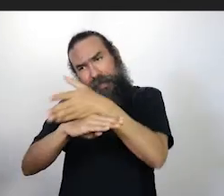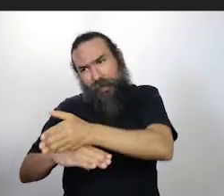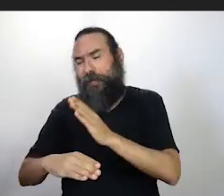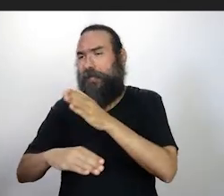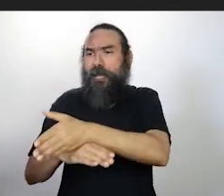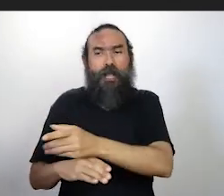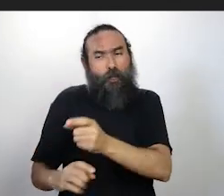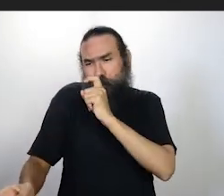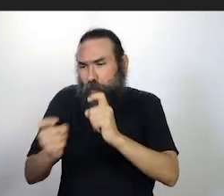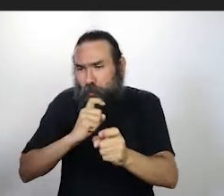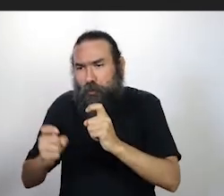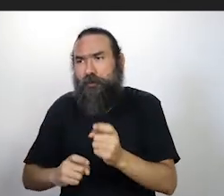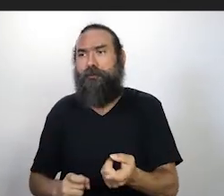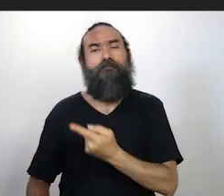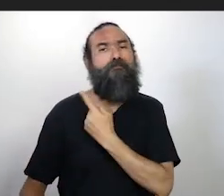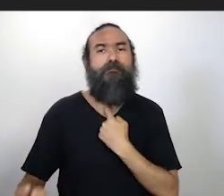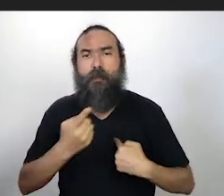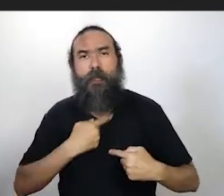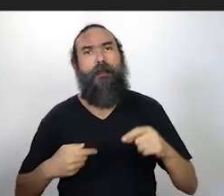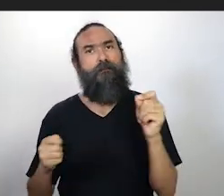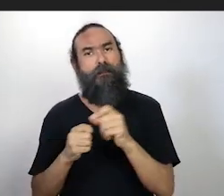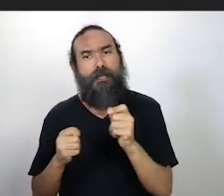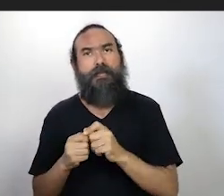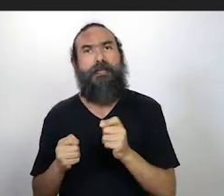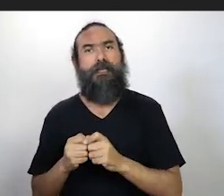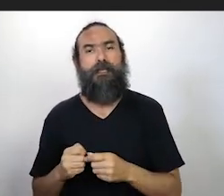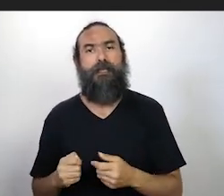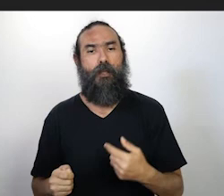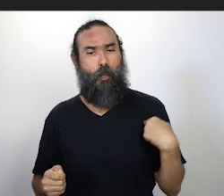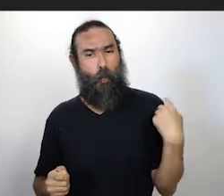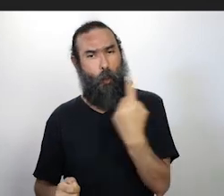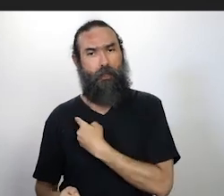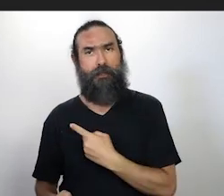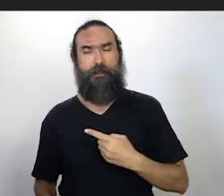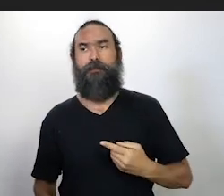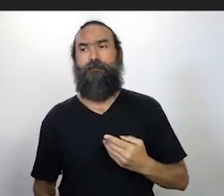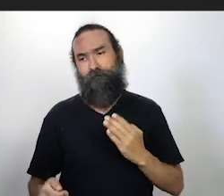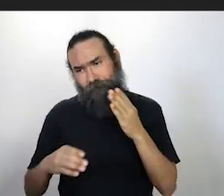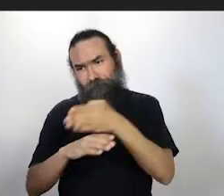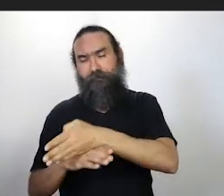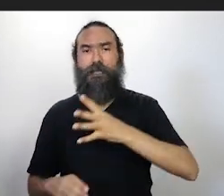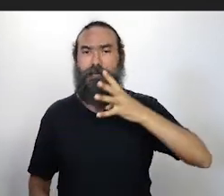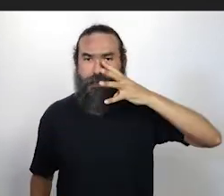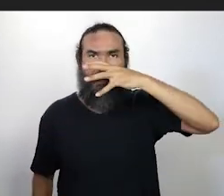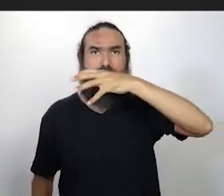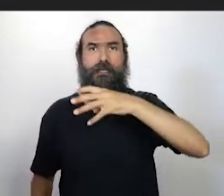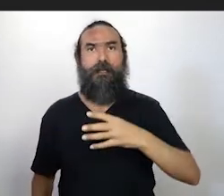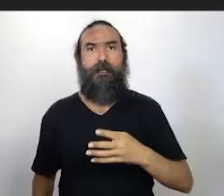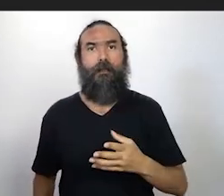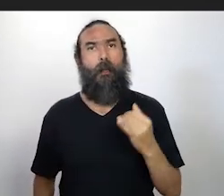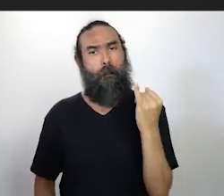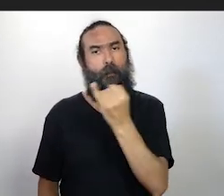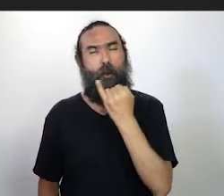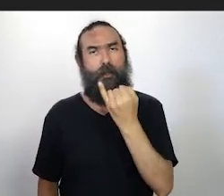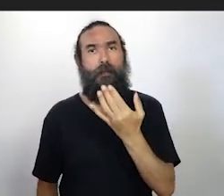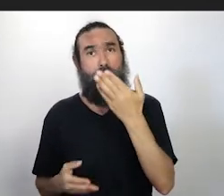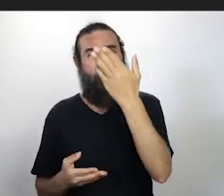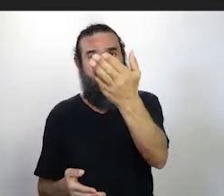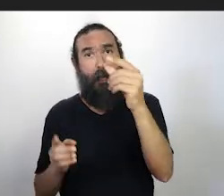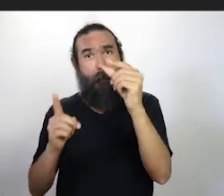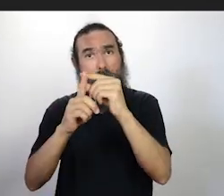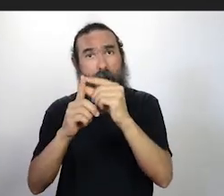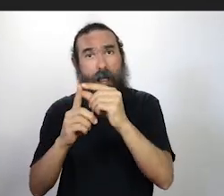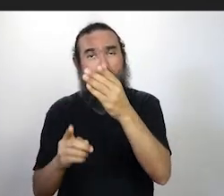lá e discutir e fazer as nossas vozes chegarem, né? Então, vou passar para a Zica para a